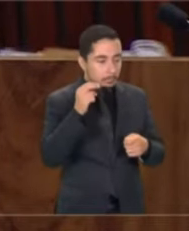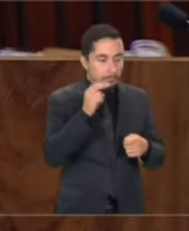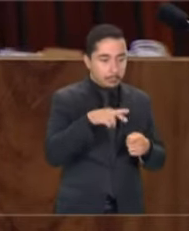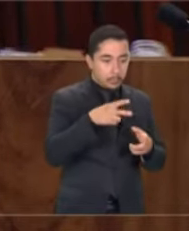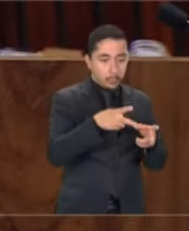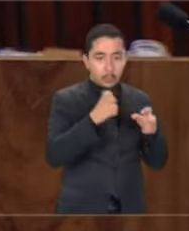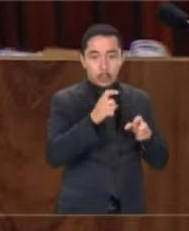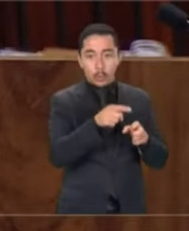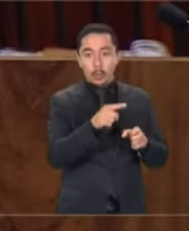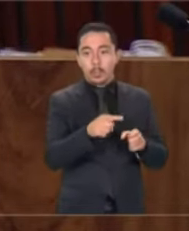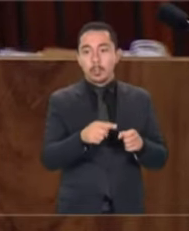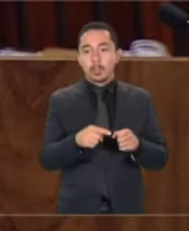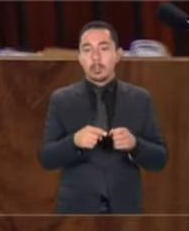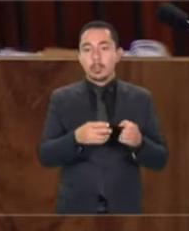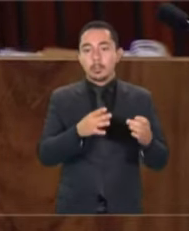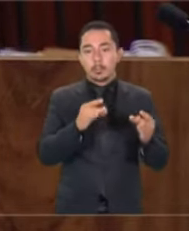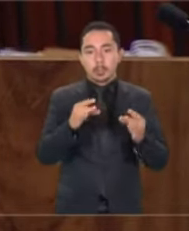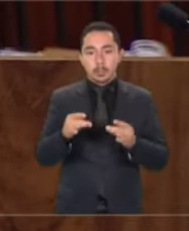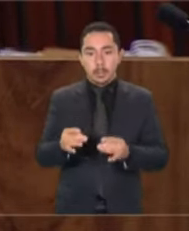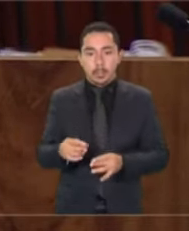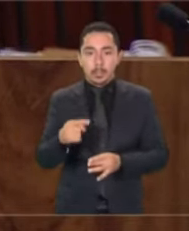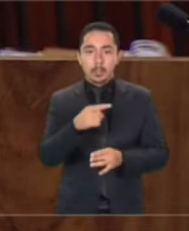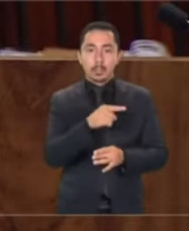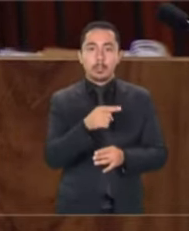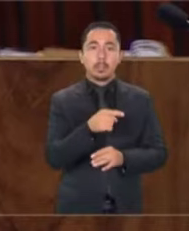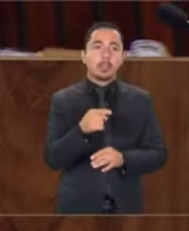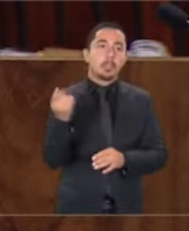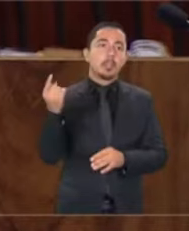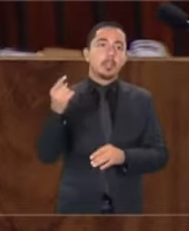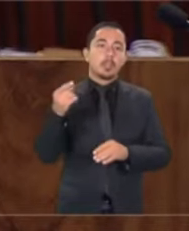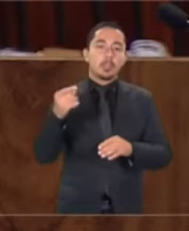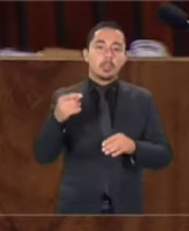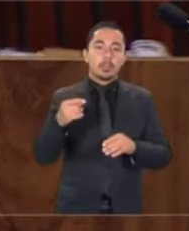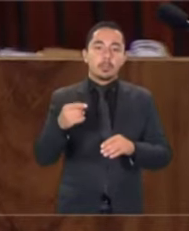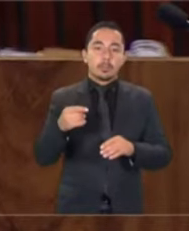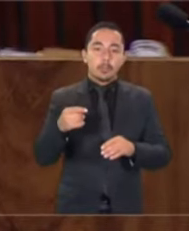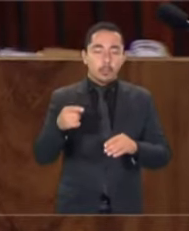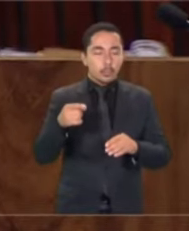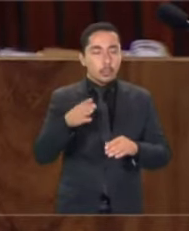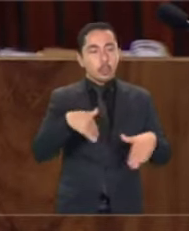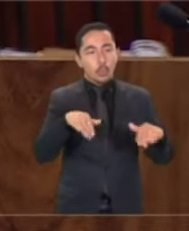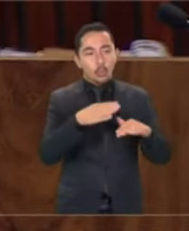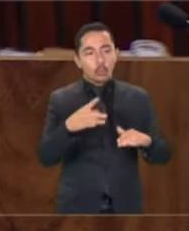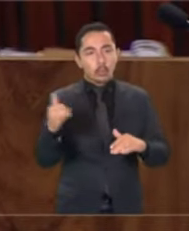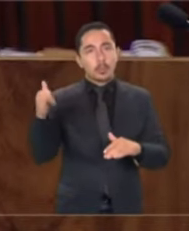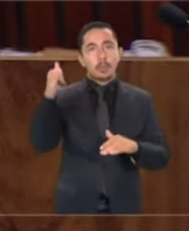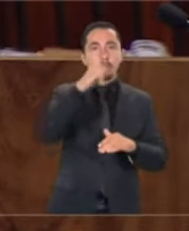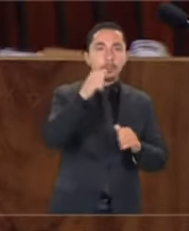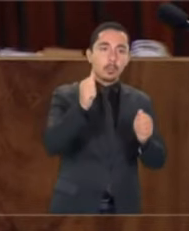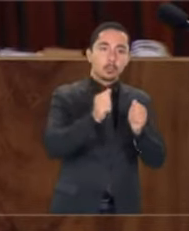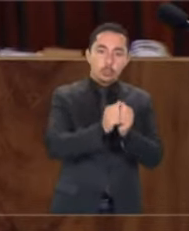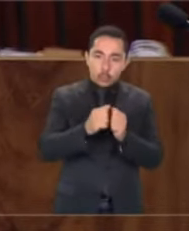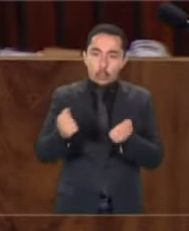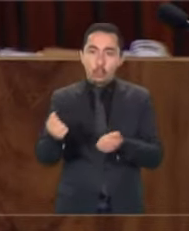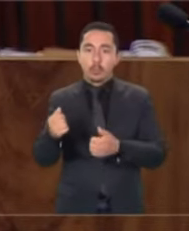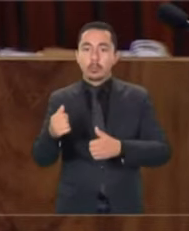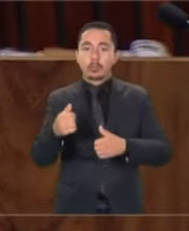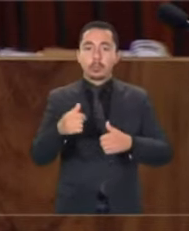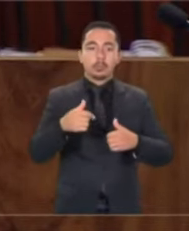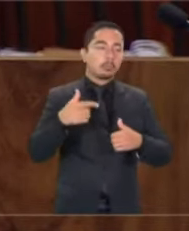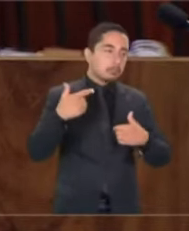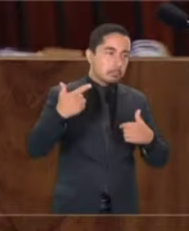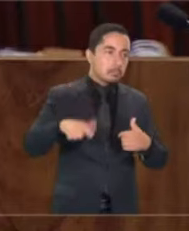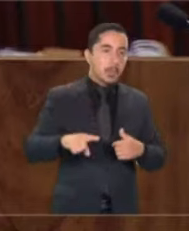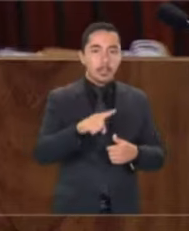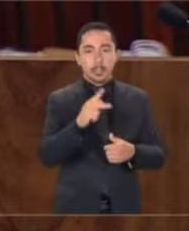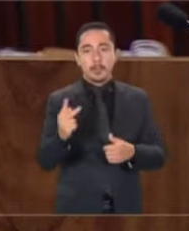hoteleiros, dos hóspedes, dos bilhetes aéreos, dos passageiros, dos trechos percorridos, dos valores pagos, bem como os